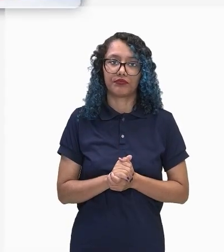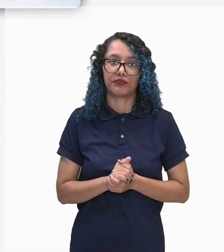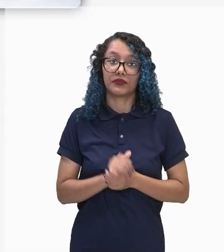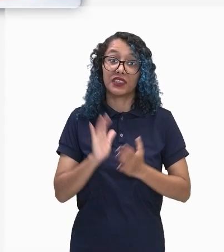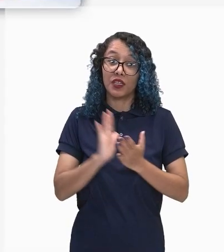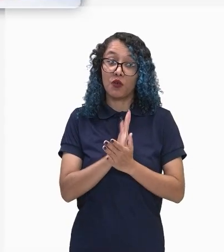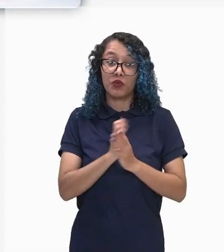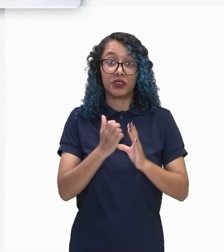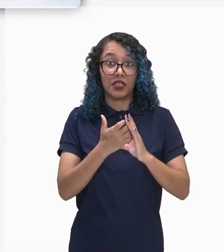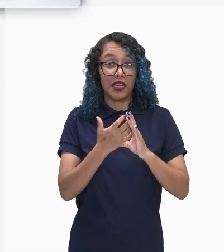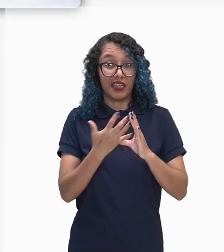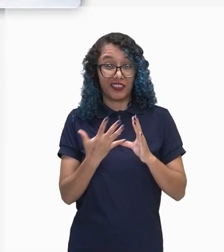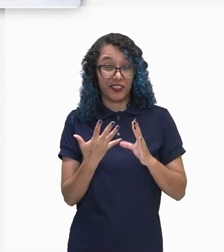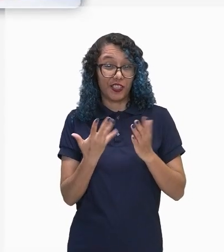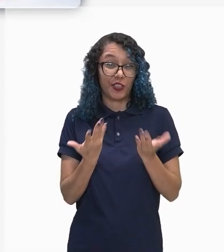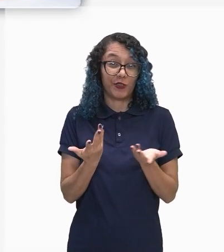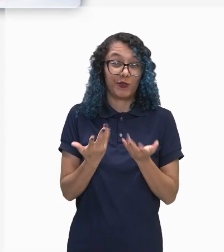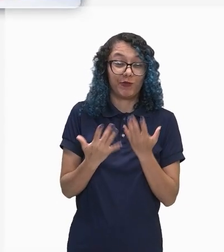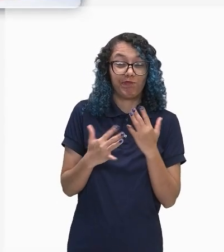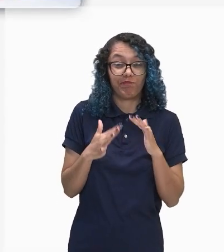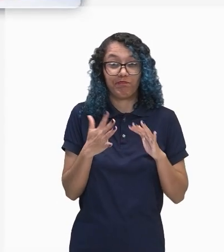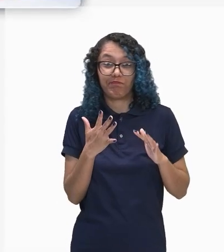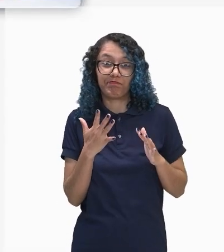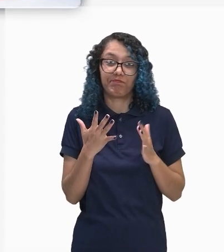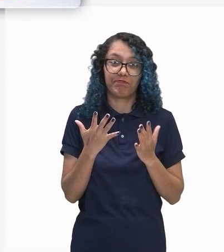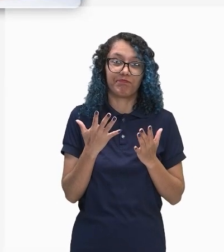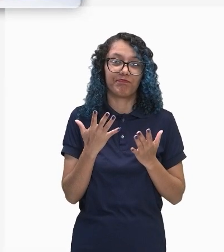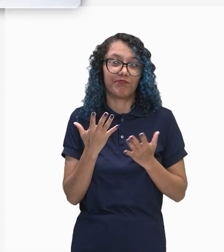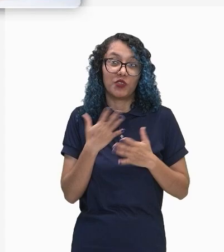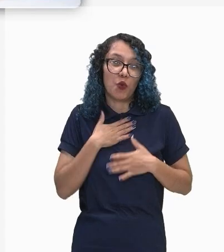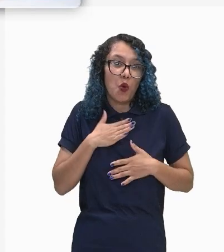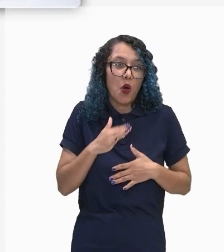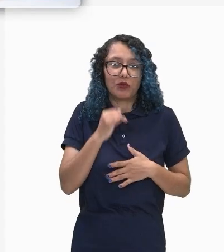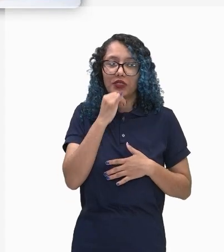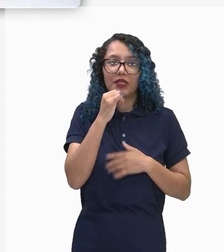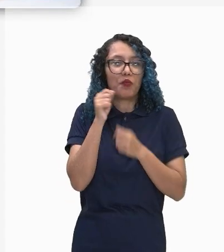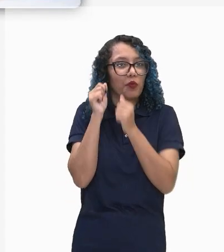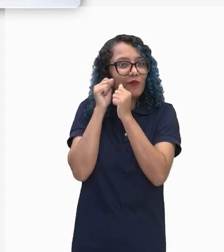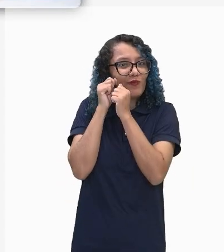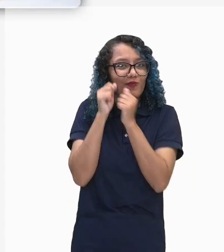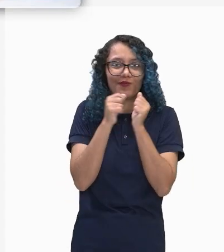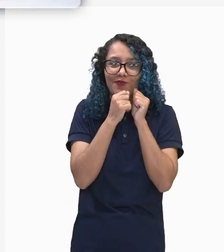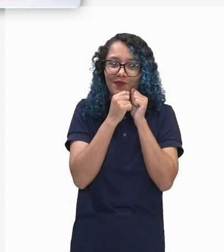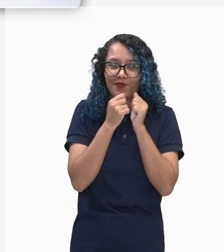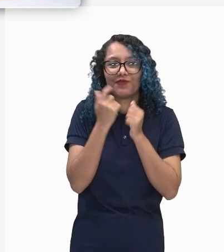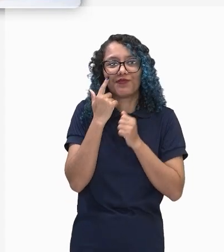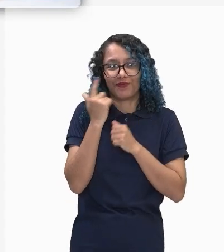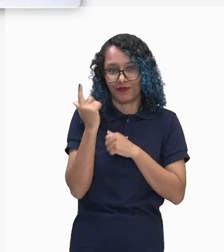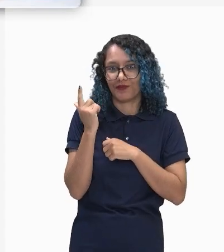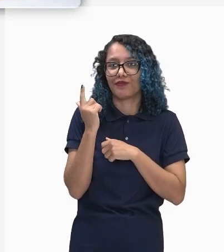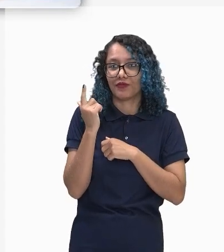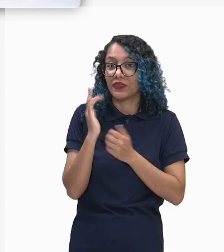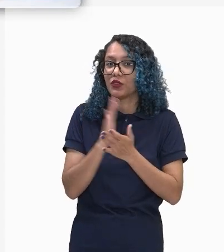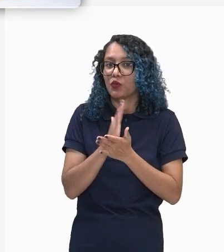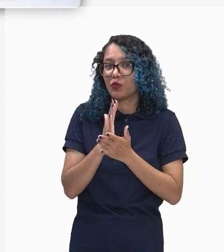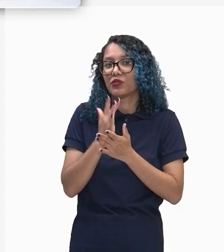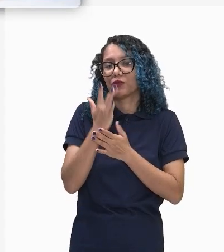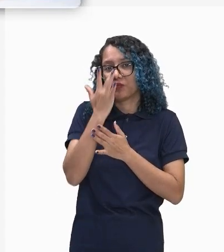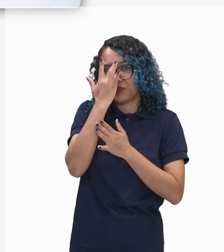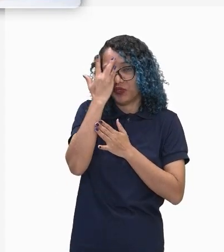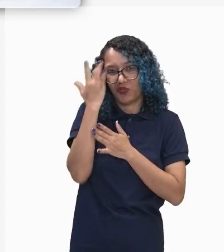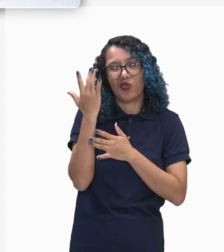são tão agradáveis assim, né? Por exemplo, as espinhas. Tem pessoas que sofrem, né, com a questão